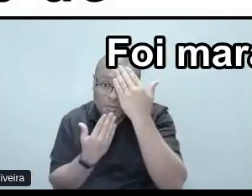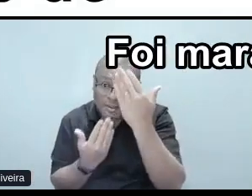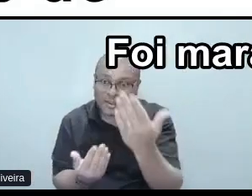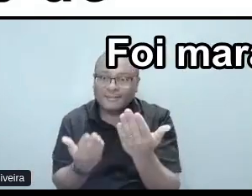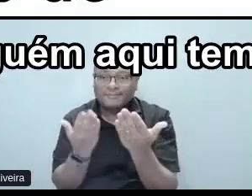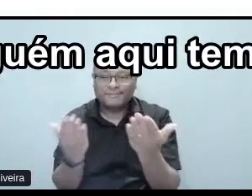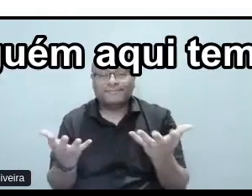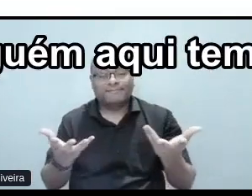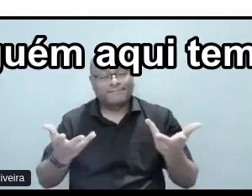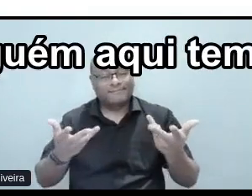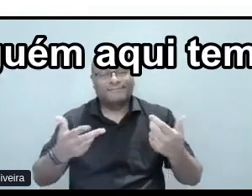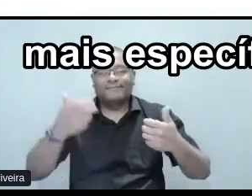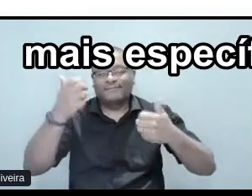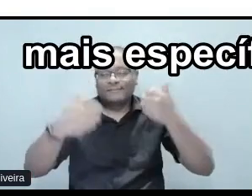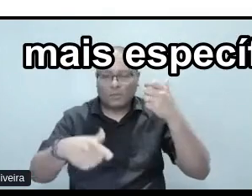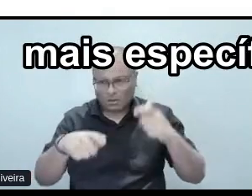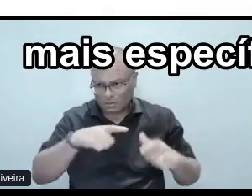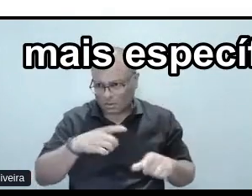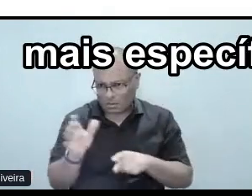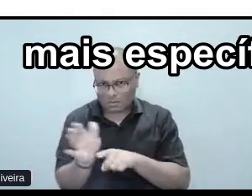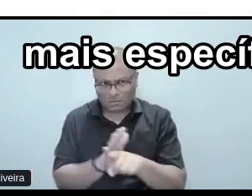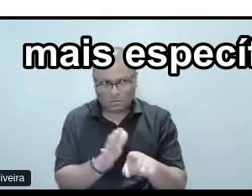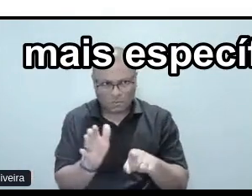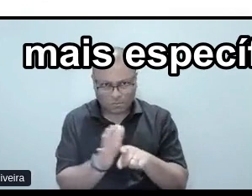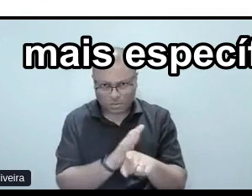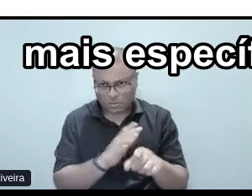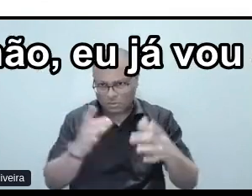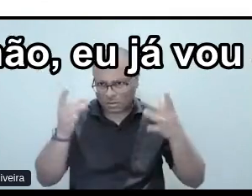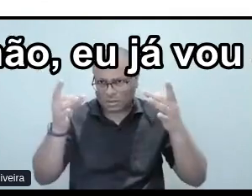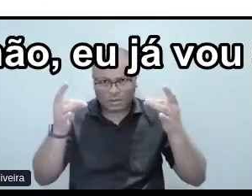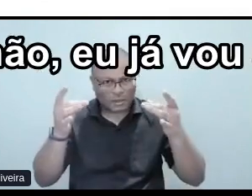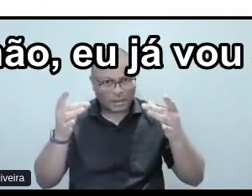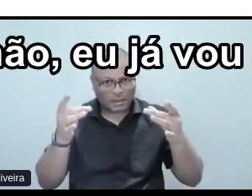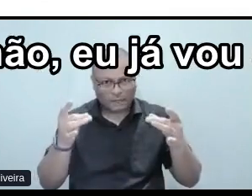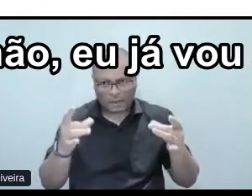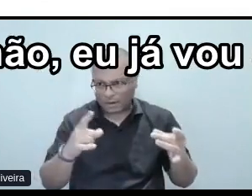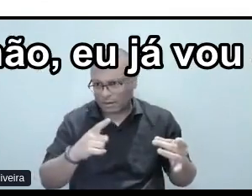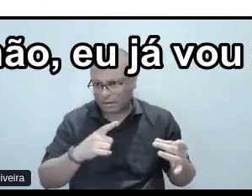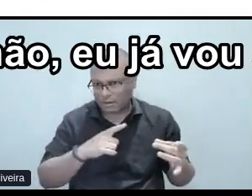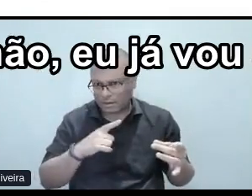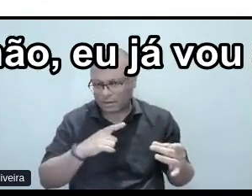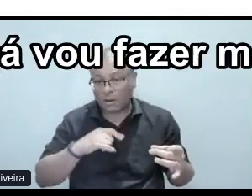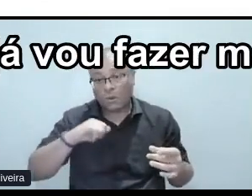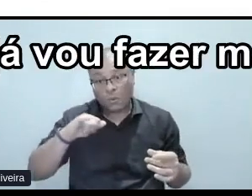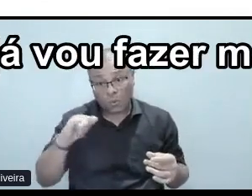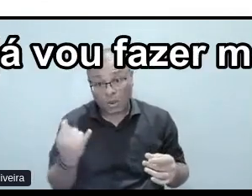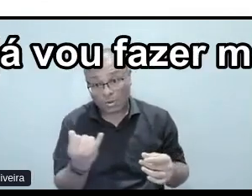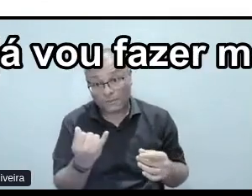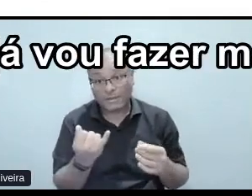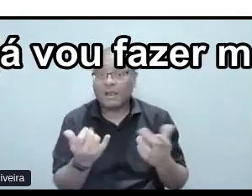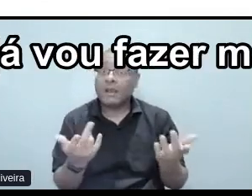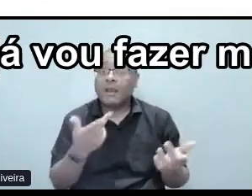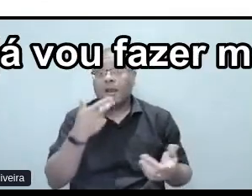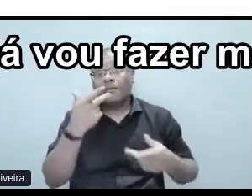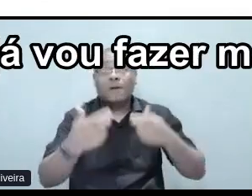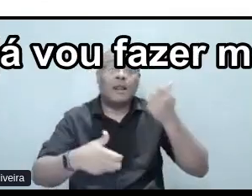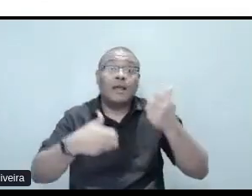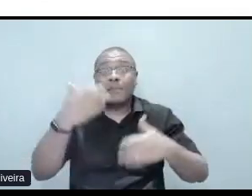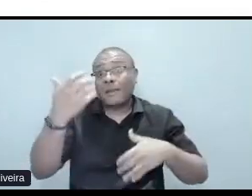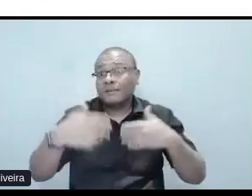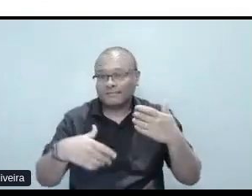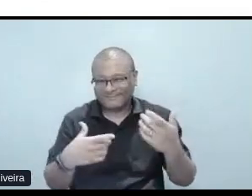foi maravilhoso. Alguém aqui tem alguma pergunta mais específica também? Senão, eu já vou aproveitar o palco, já vou fazer mais uma,